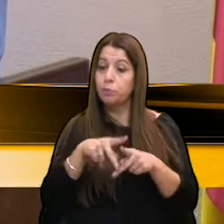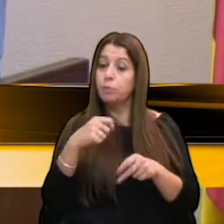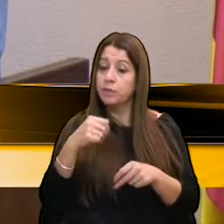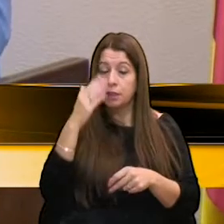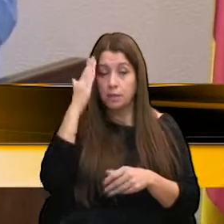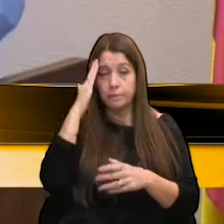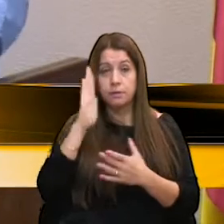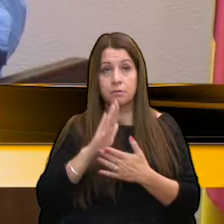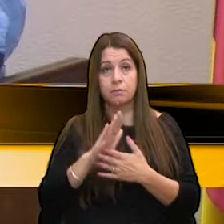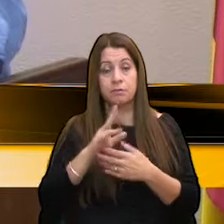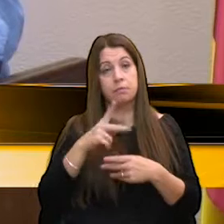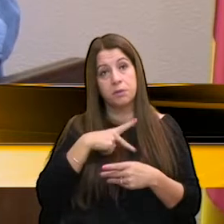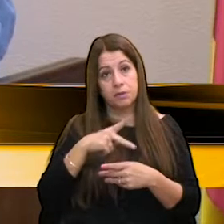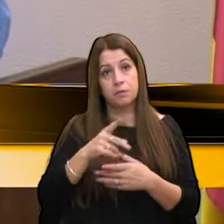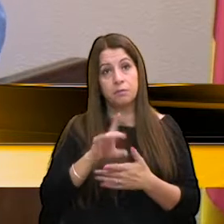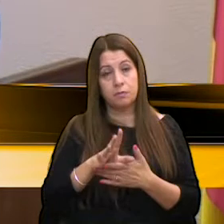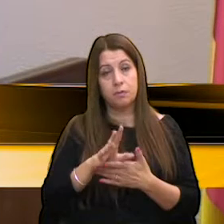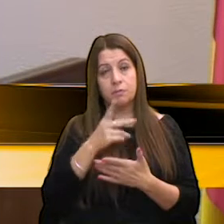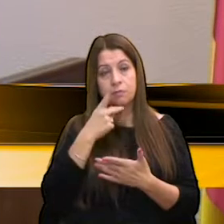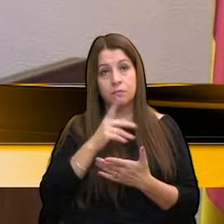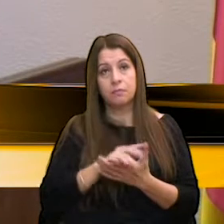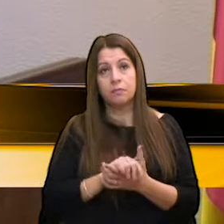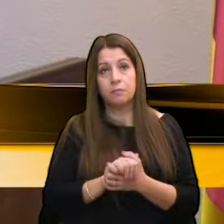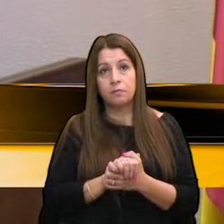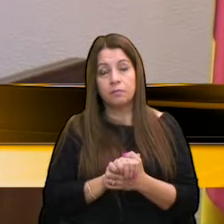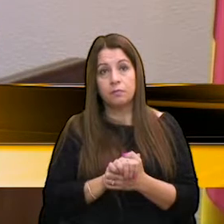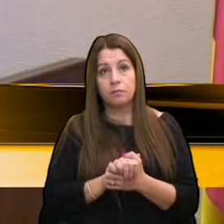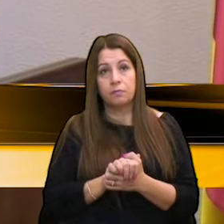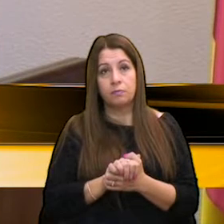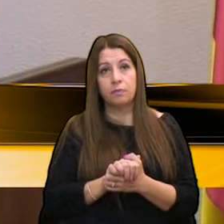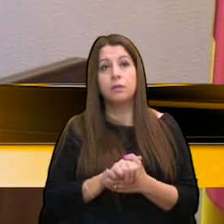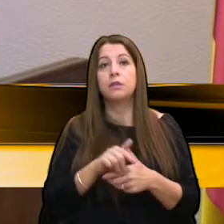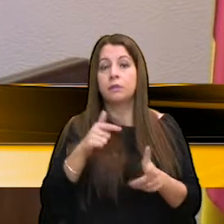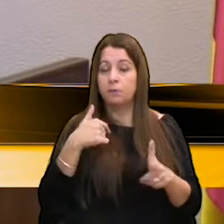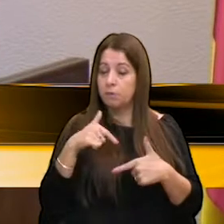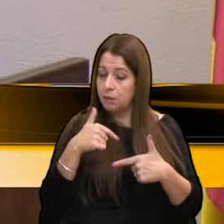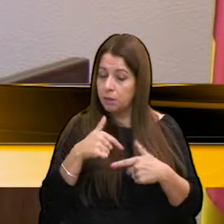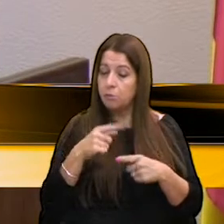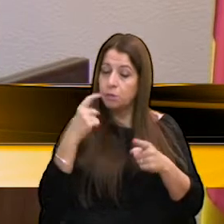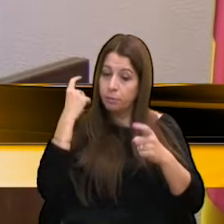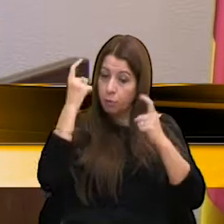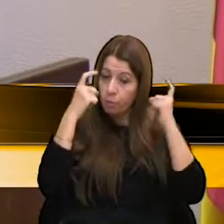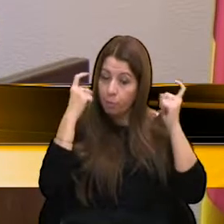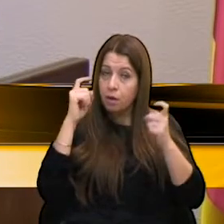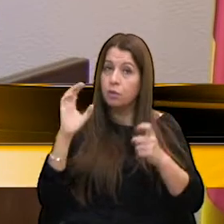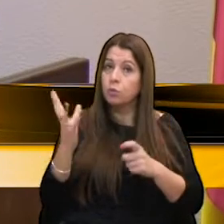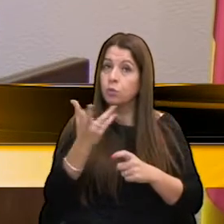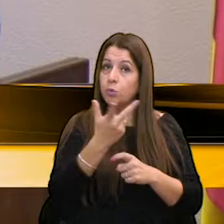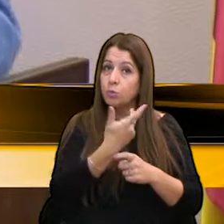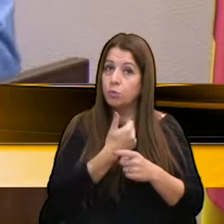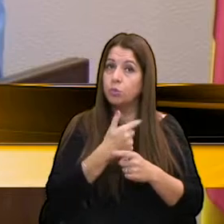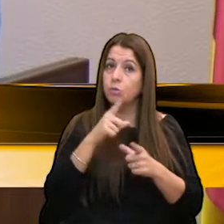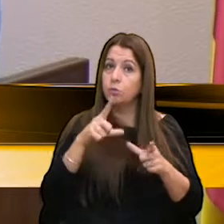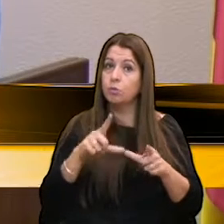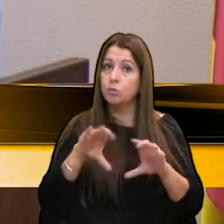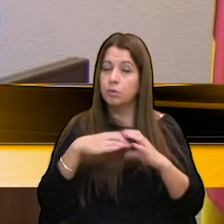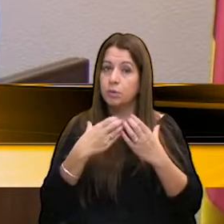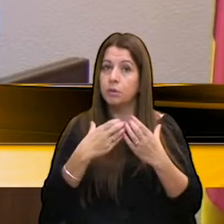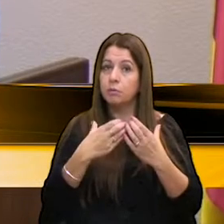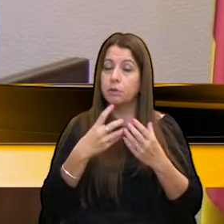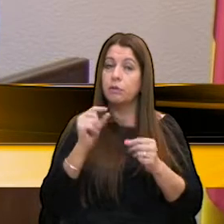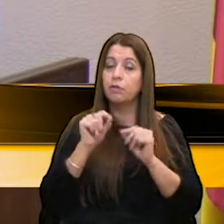Então, senhor presidente, só para dizer que estamos trabalhando, estamos preocupados, como toda a Câmara está preocupada com a